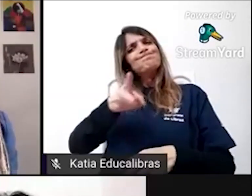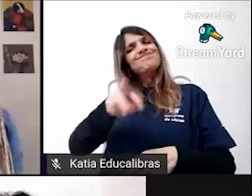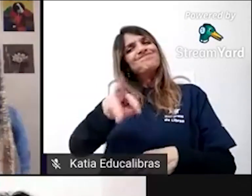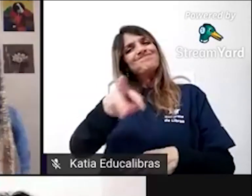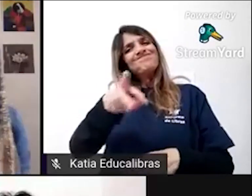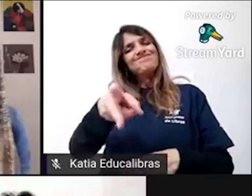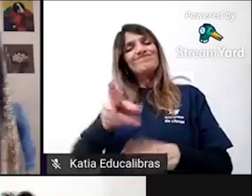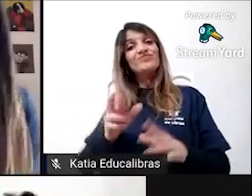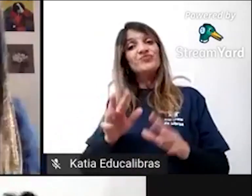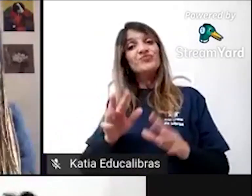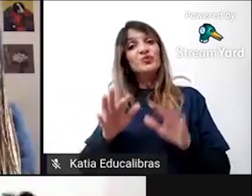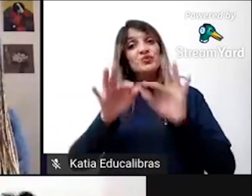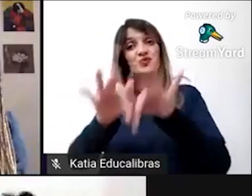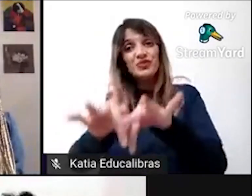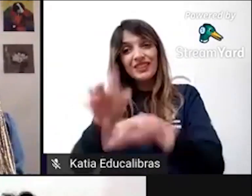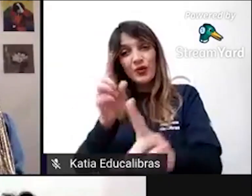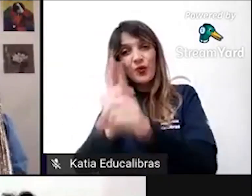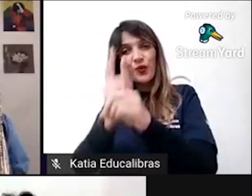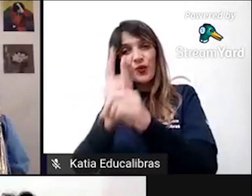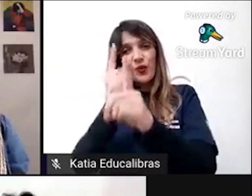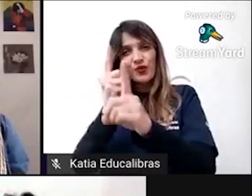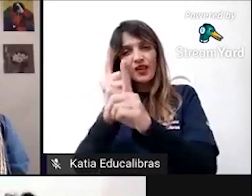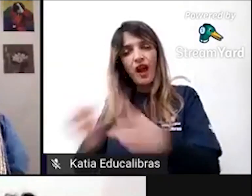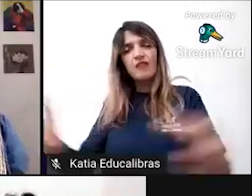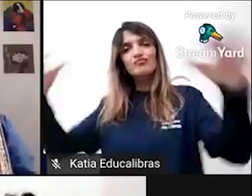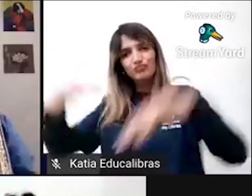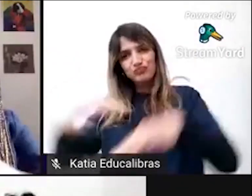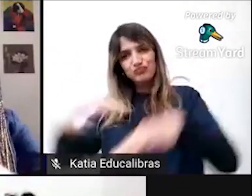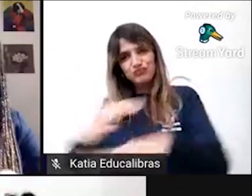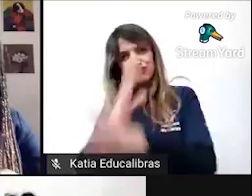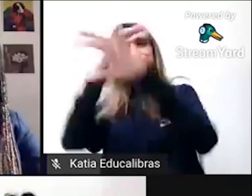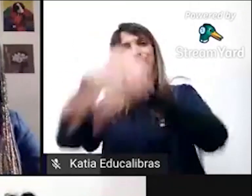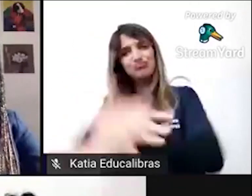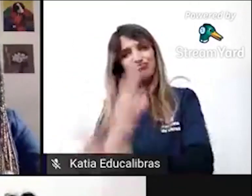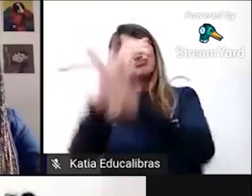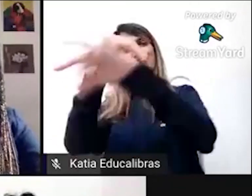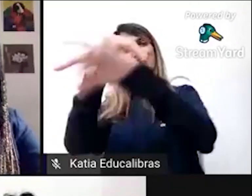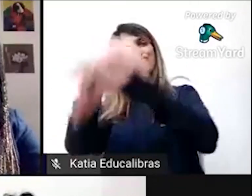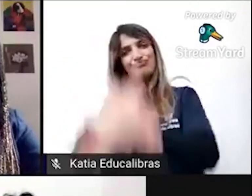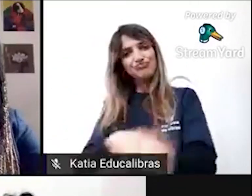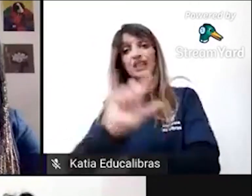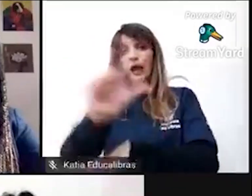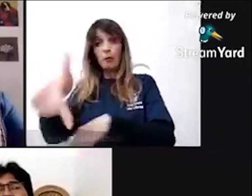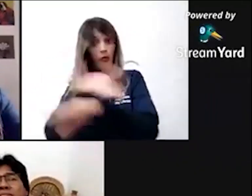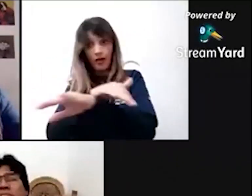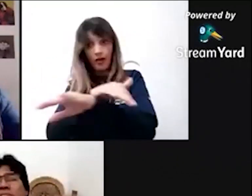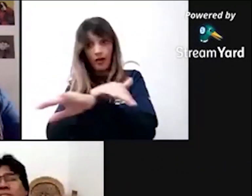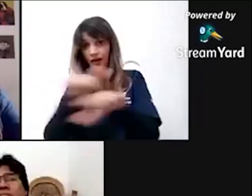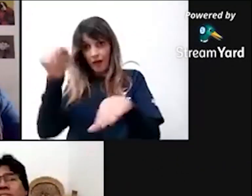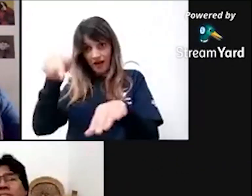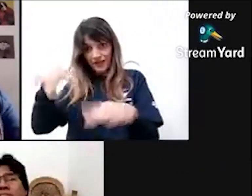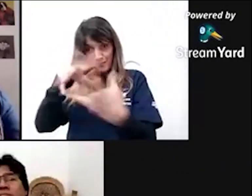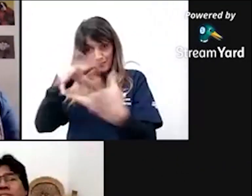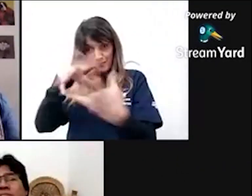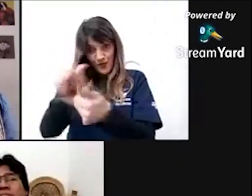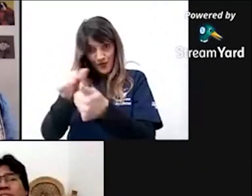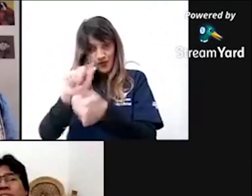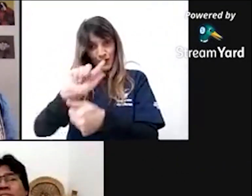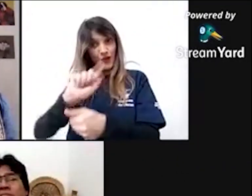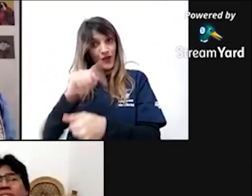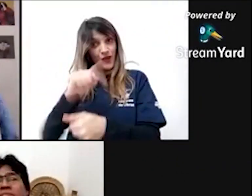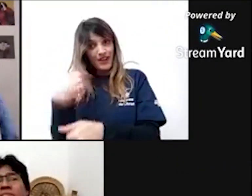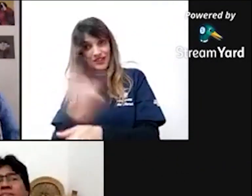nossa existência, no final da nossa passagem por esse mundo, a gente possa efetivamente,